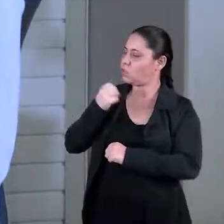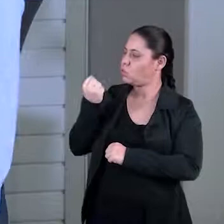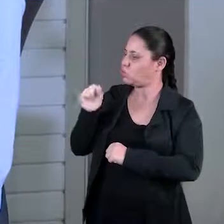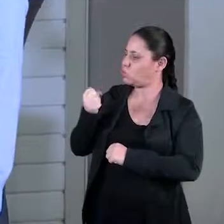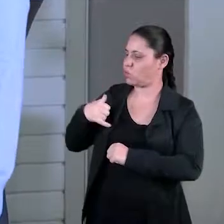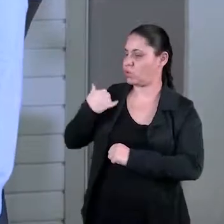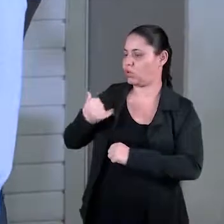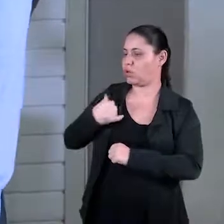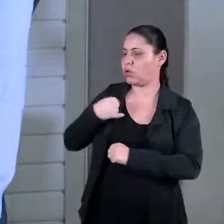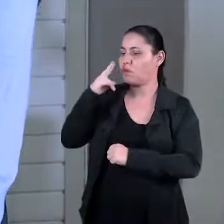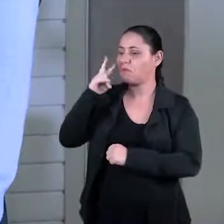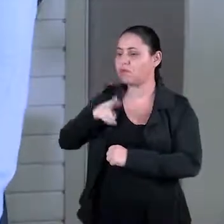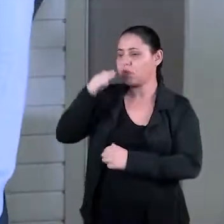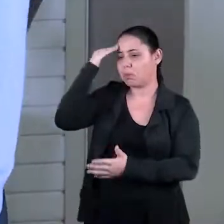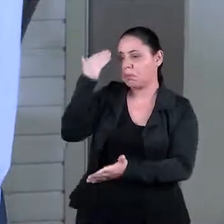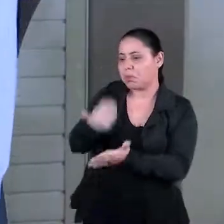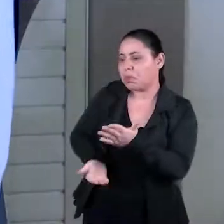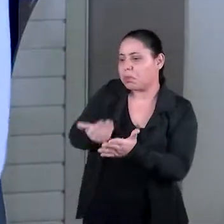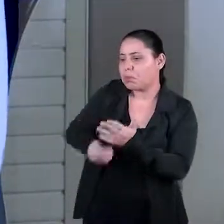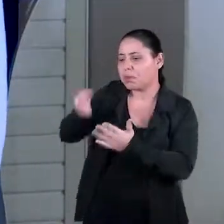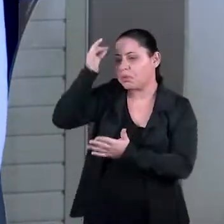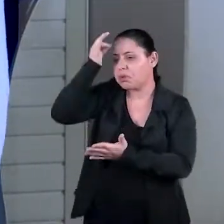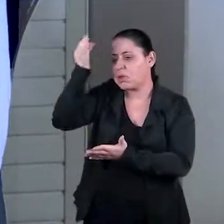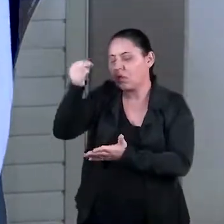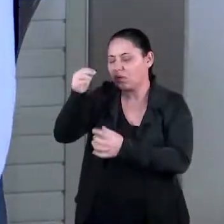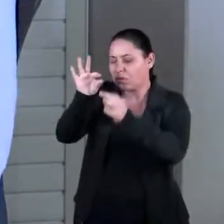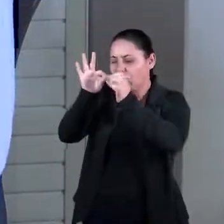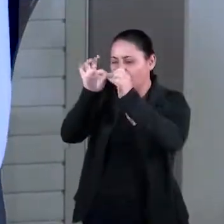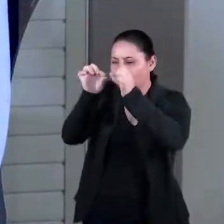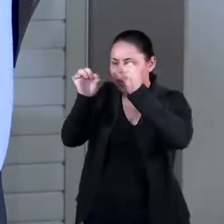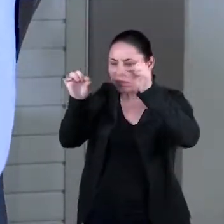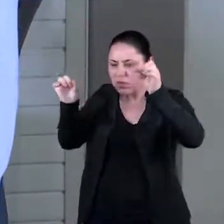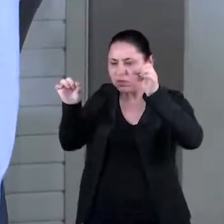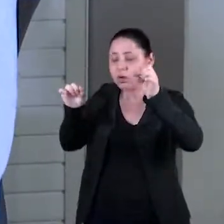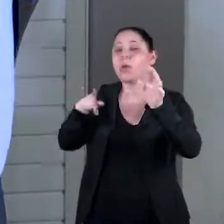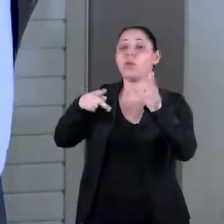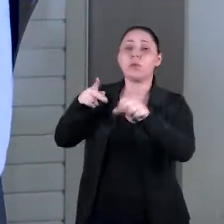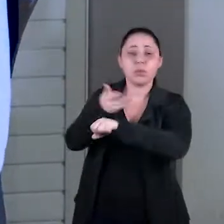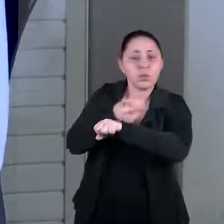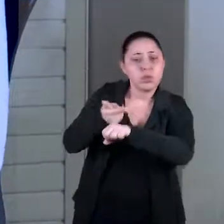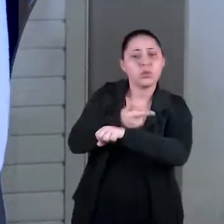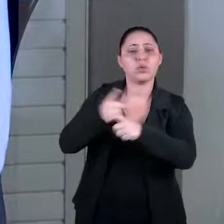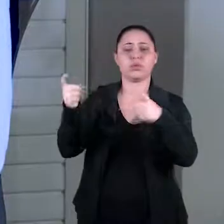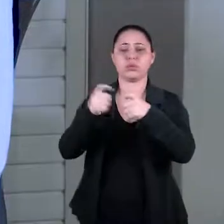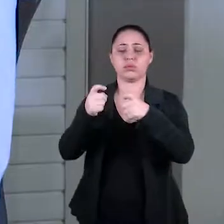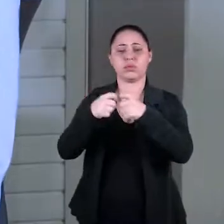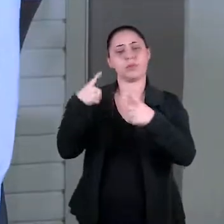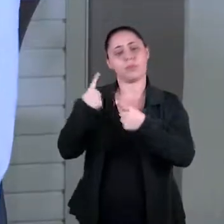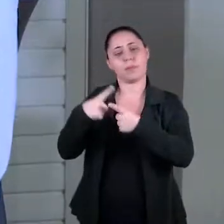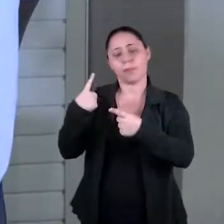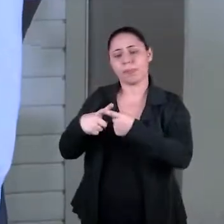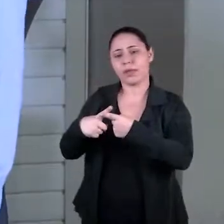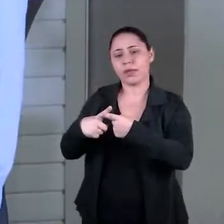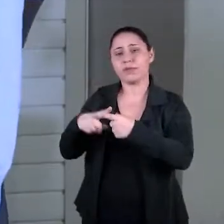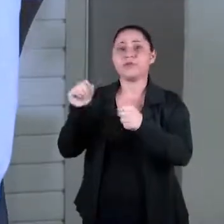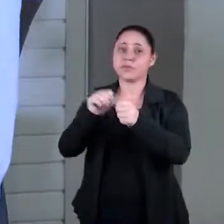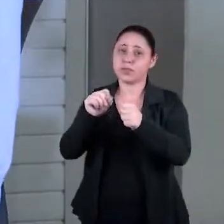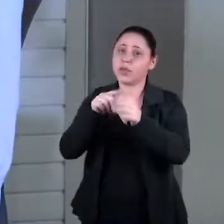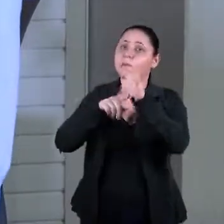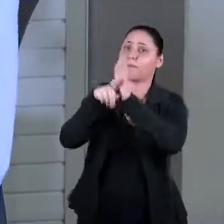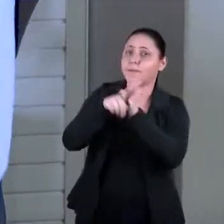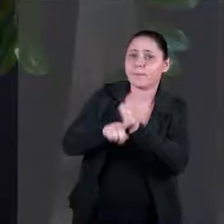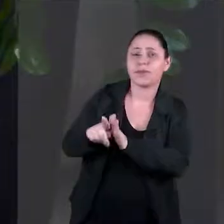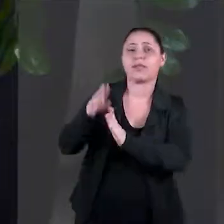fios estão cada vez mais finos, procure um médico dermatologista, porque fazendo o diagnóstico, determinando a causa, vai